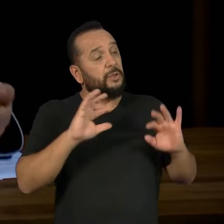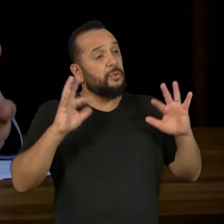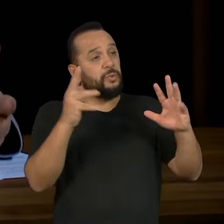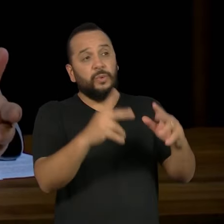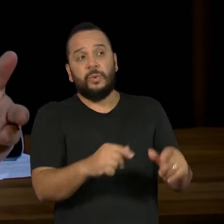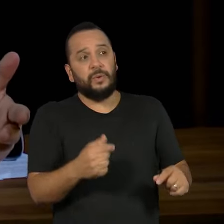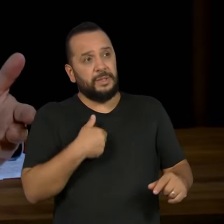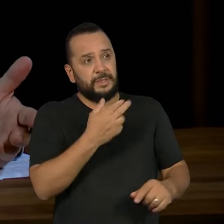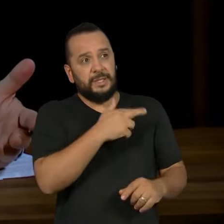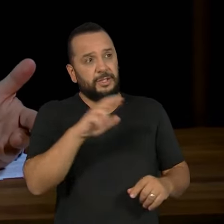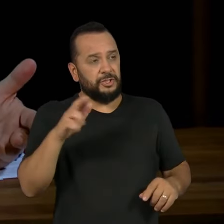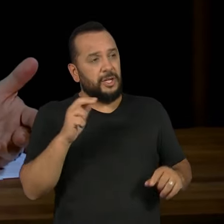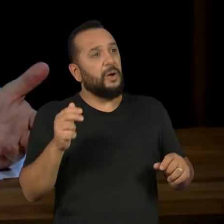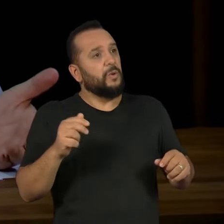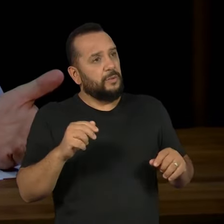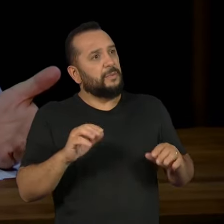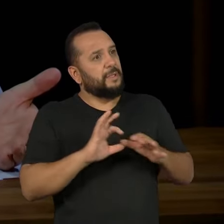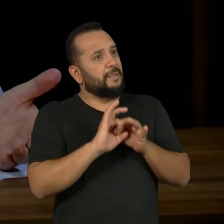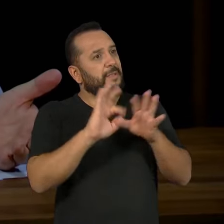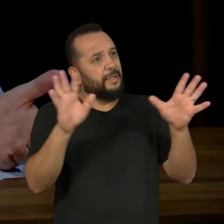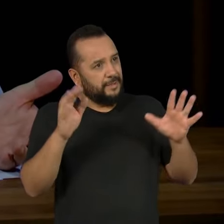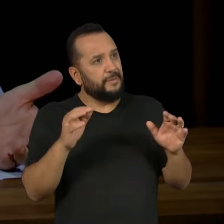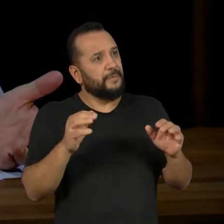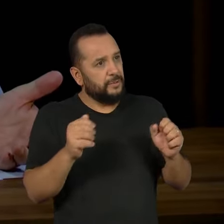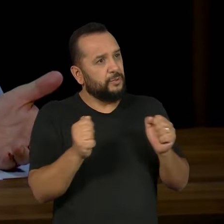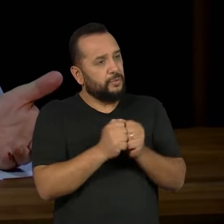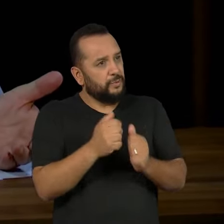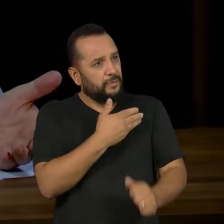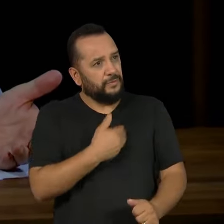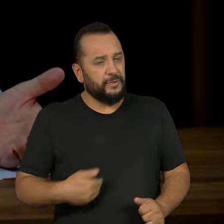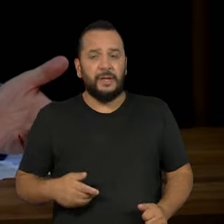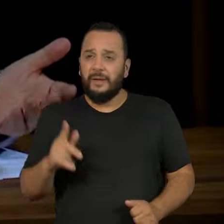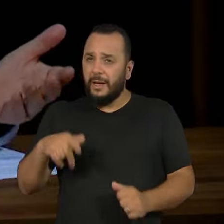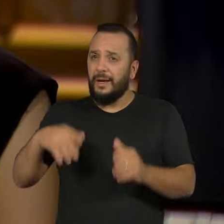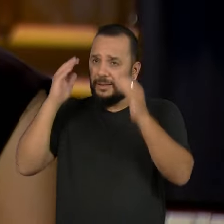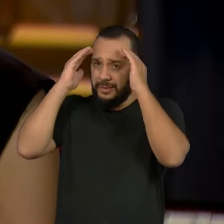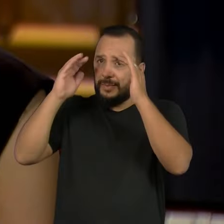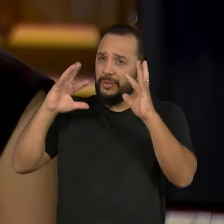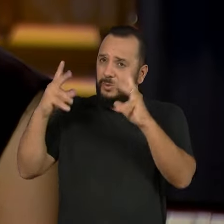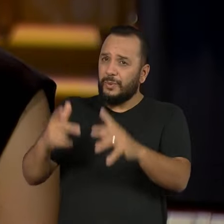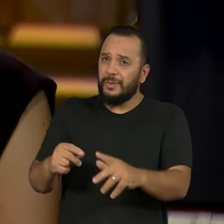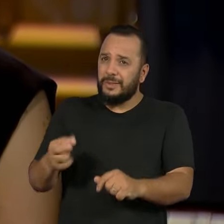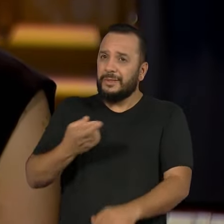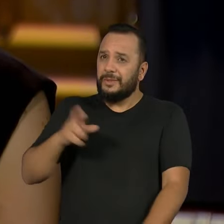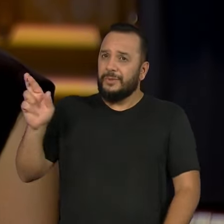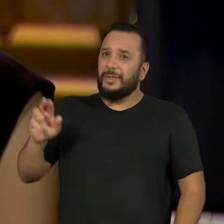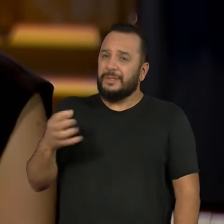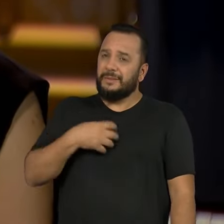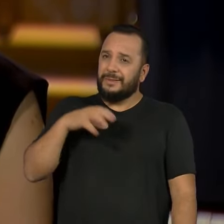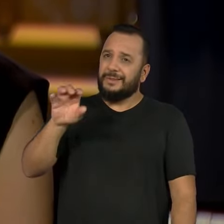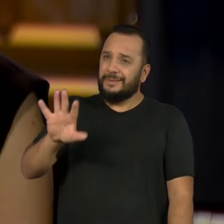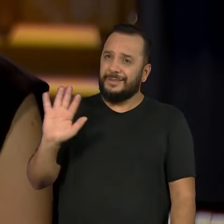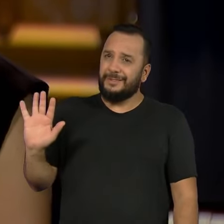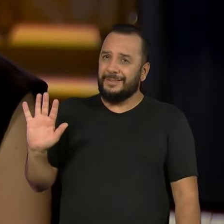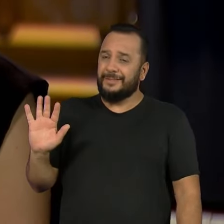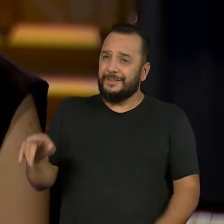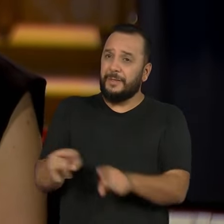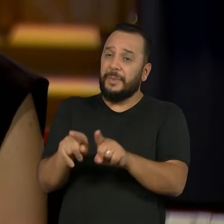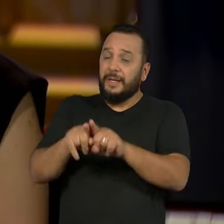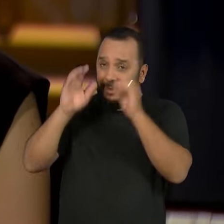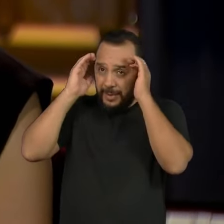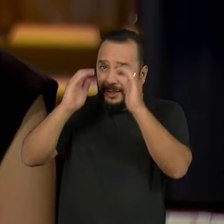religiões possam conviver com o estado né sim o respeito a todas as religiões e o respeito a às pessoas sem religião